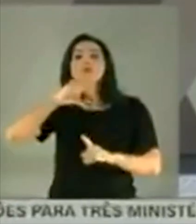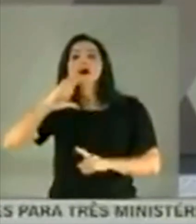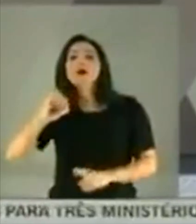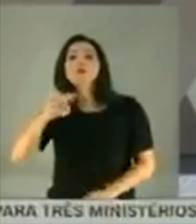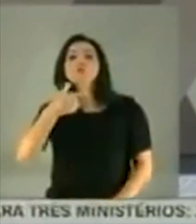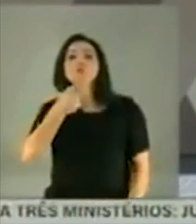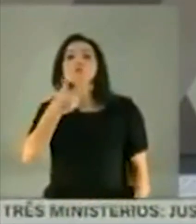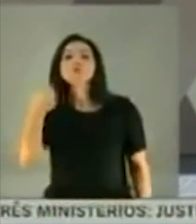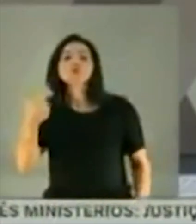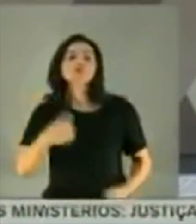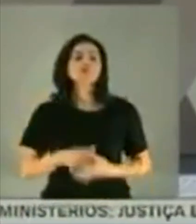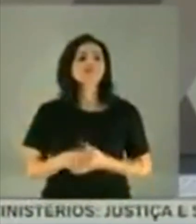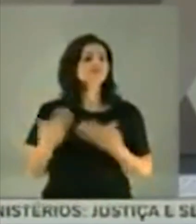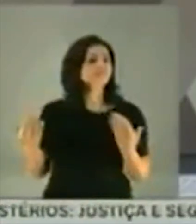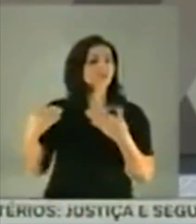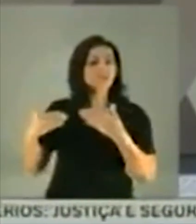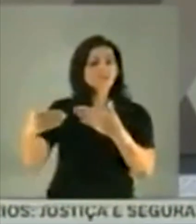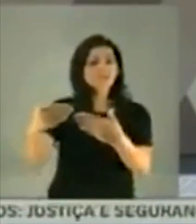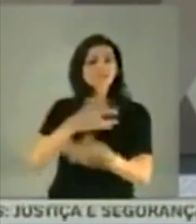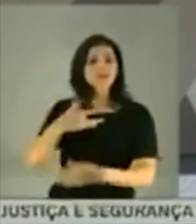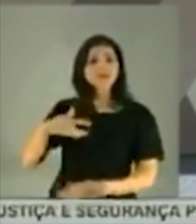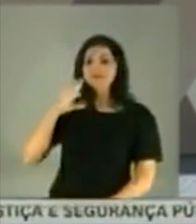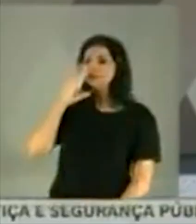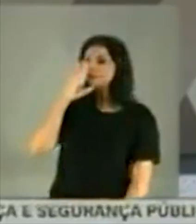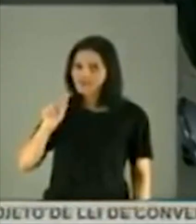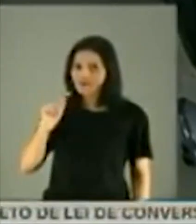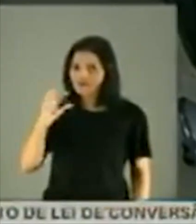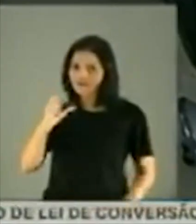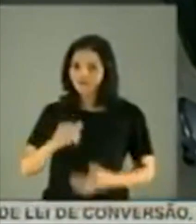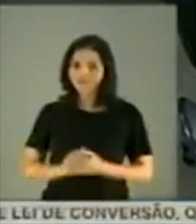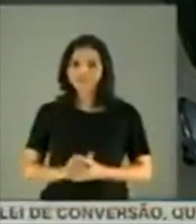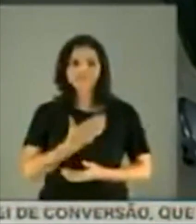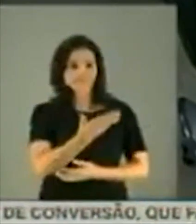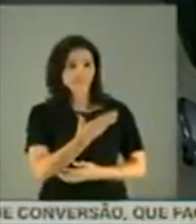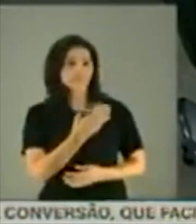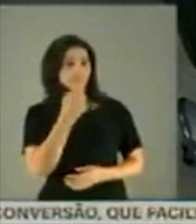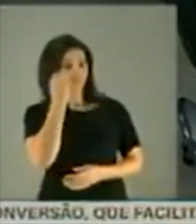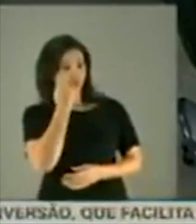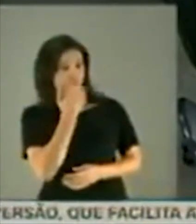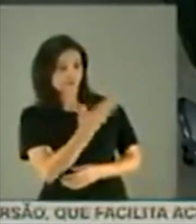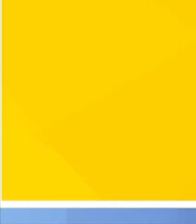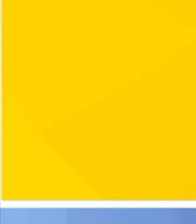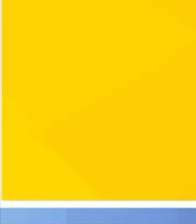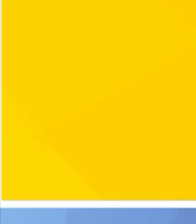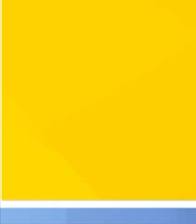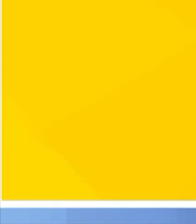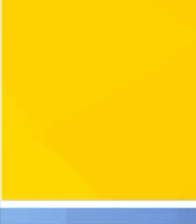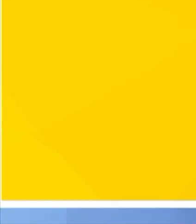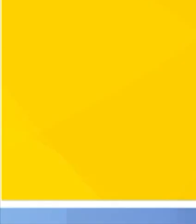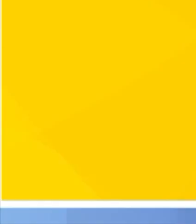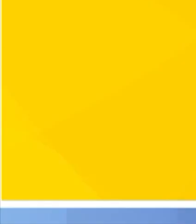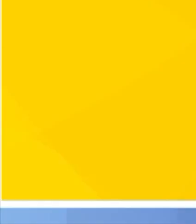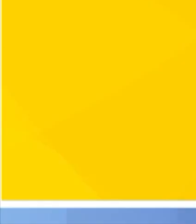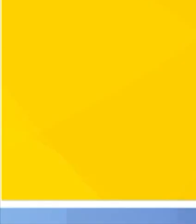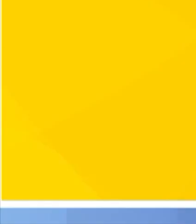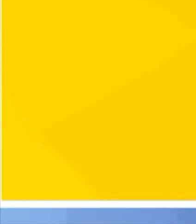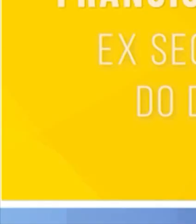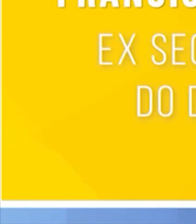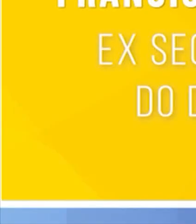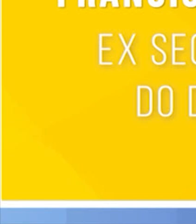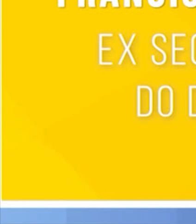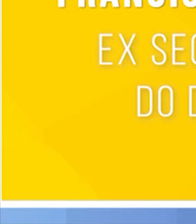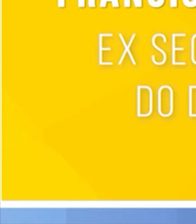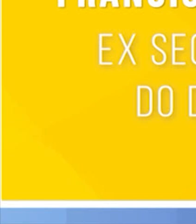Além de ouvir Elcio Franco, os senadores aprovaram nesta quarta-feira uma série de requerimentos de convocação. Entre eles, a do ex